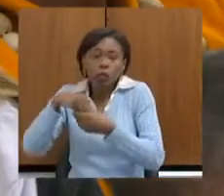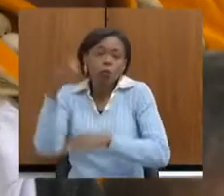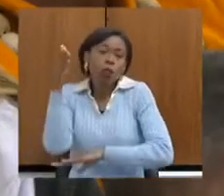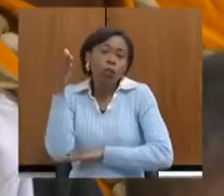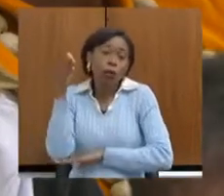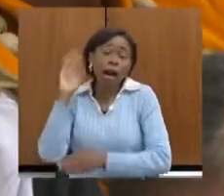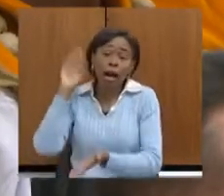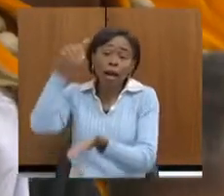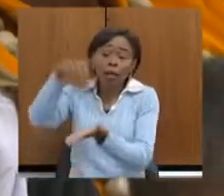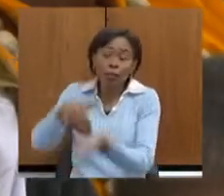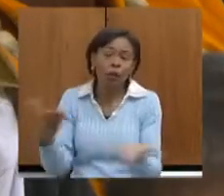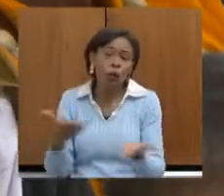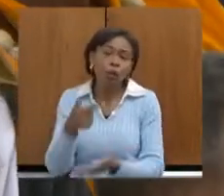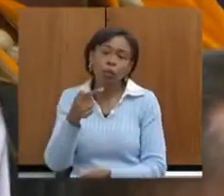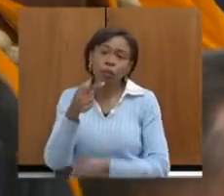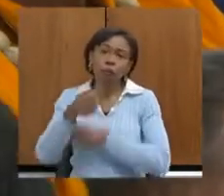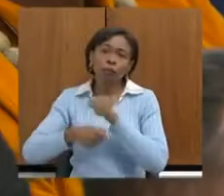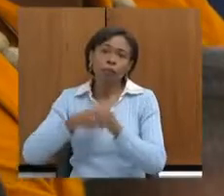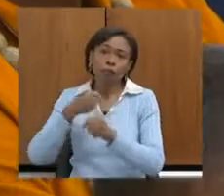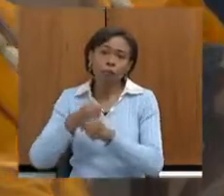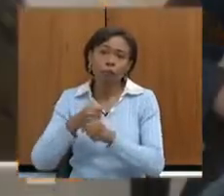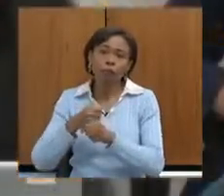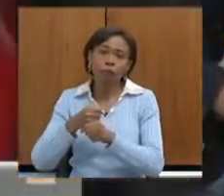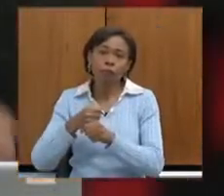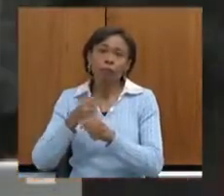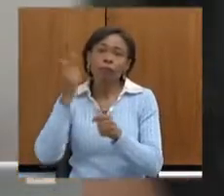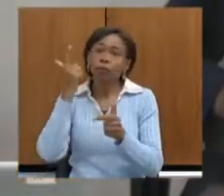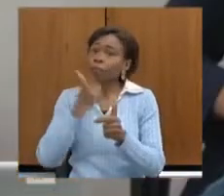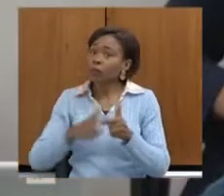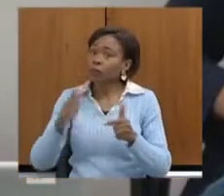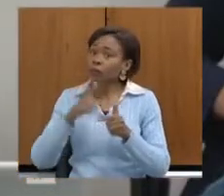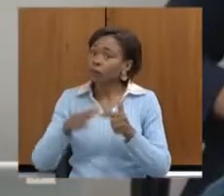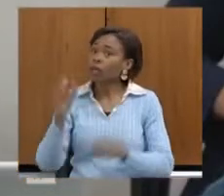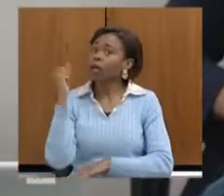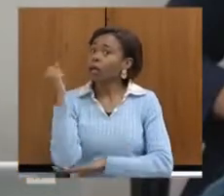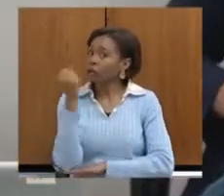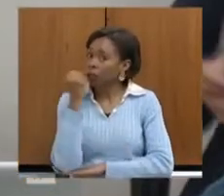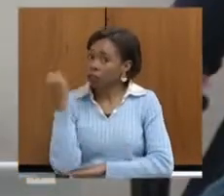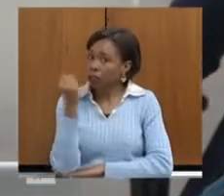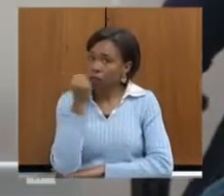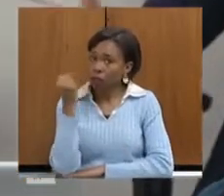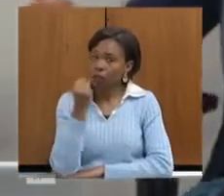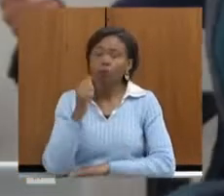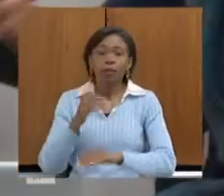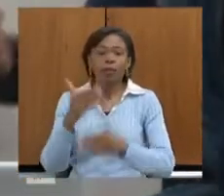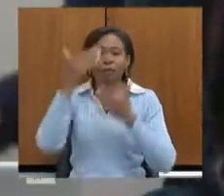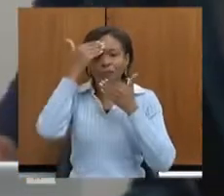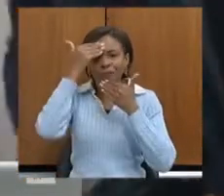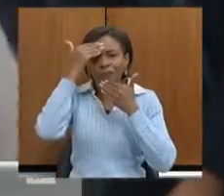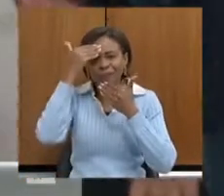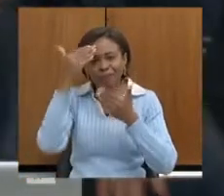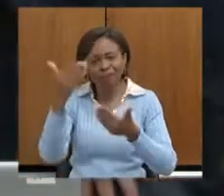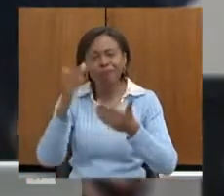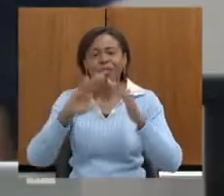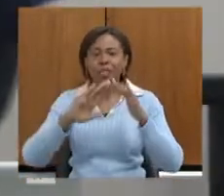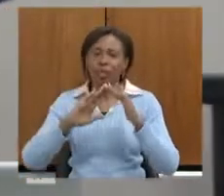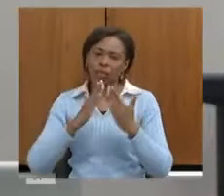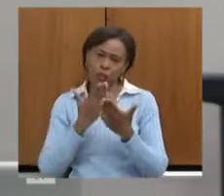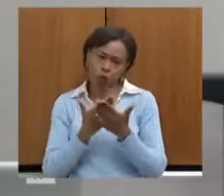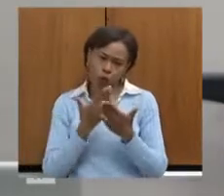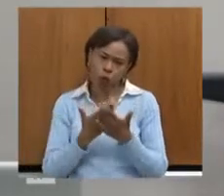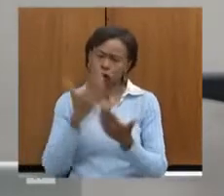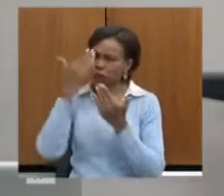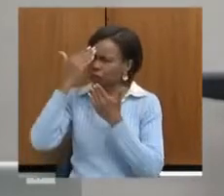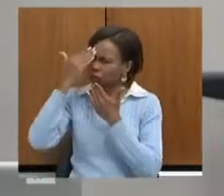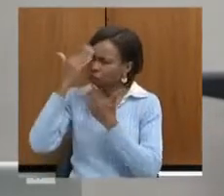situação muito grave então nós agradecemos a vinda da da escola agradecemos a professora eu sou defensora